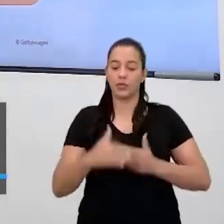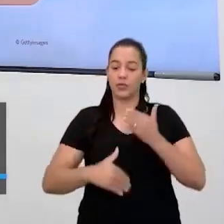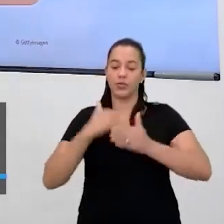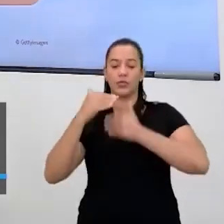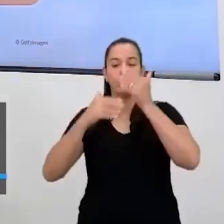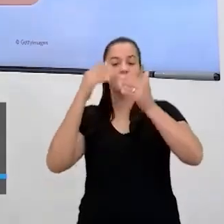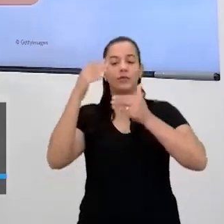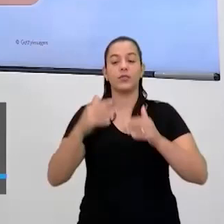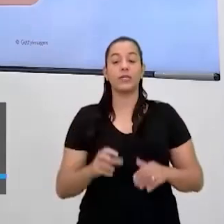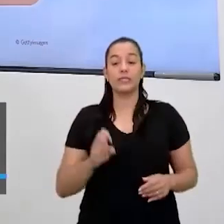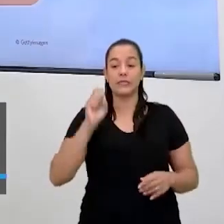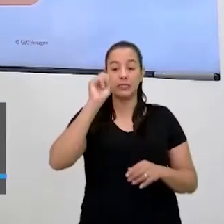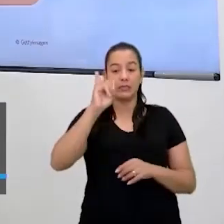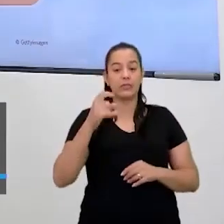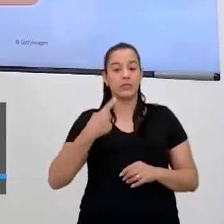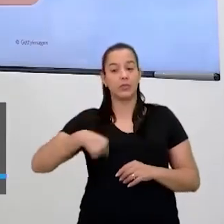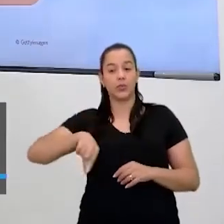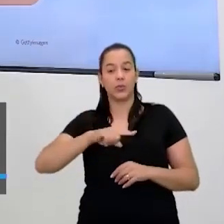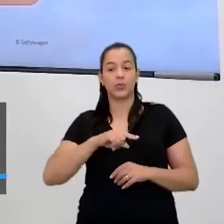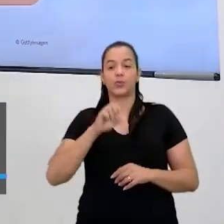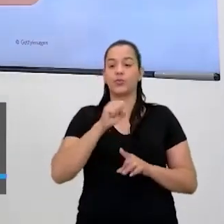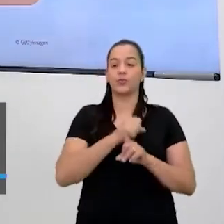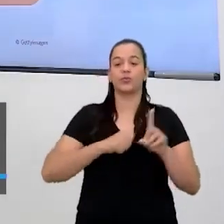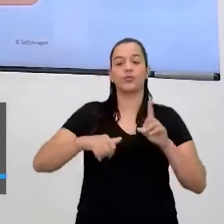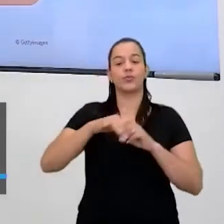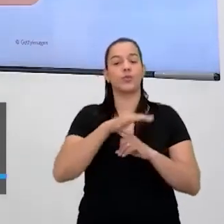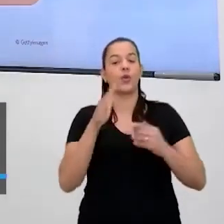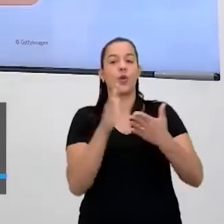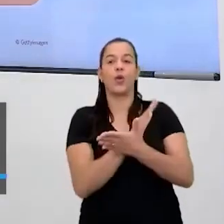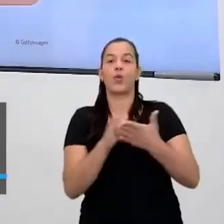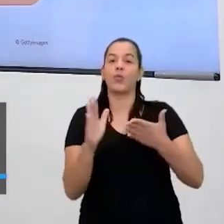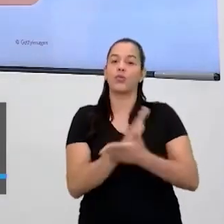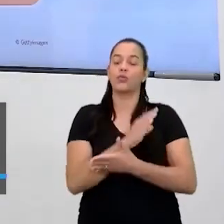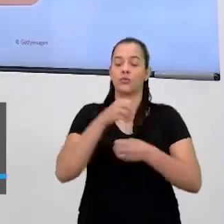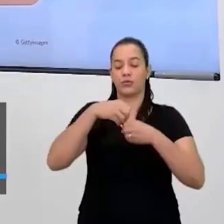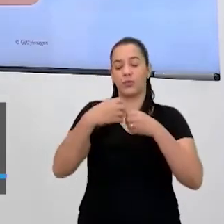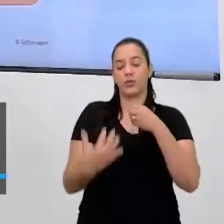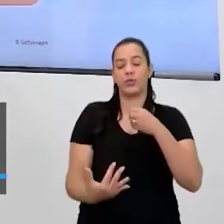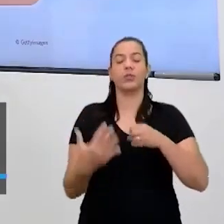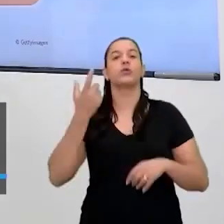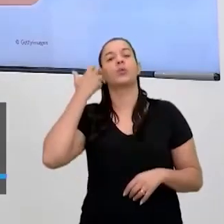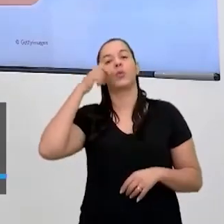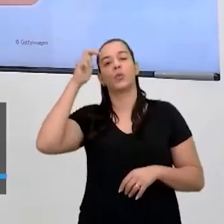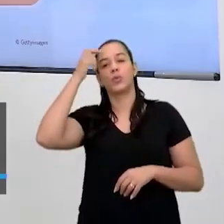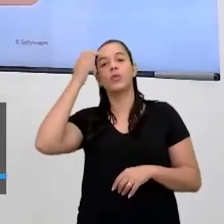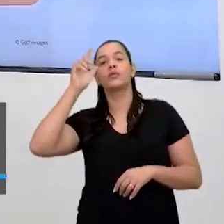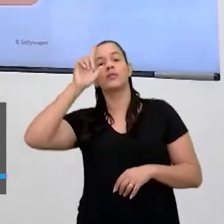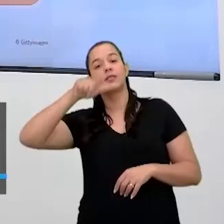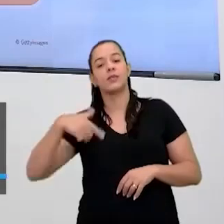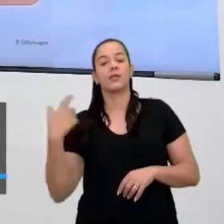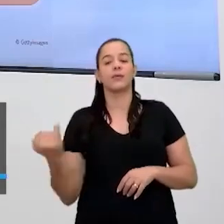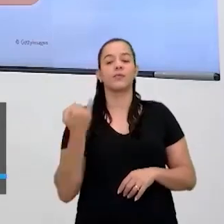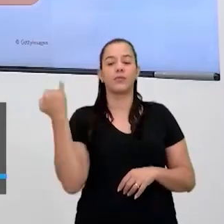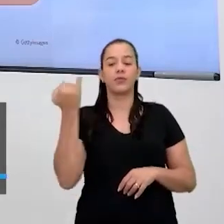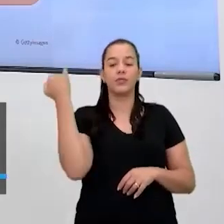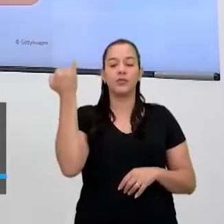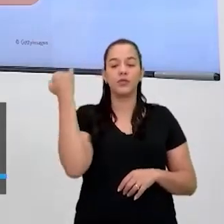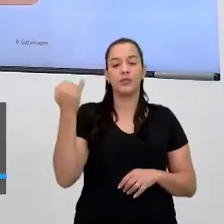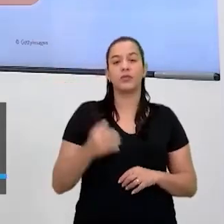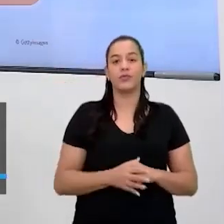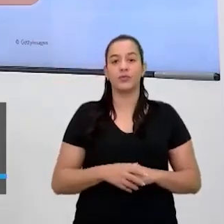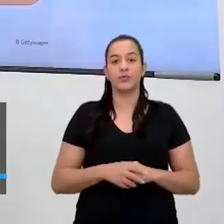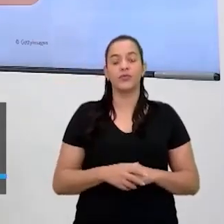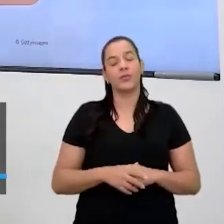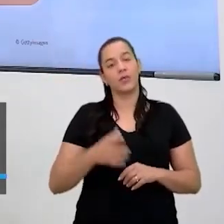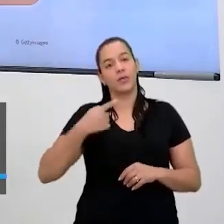humano se a gente não herdar aqui determinados componentes culturais que são fundamentais, melhor dizendo, para a